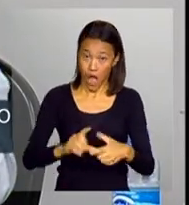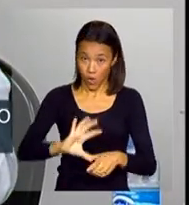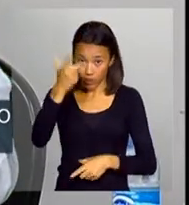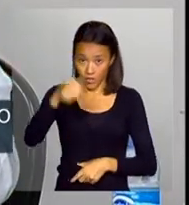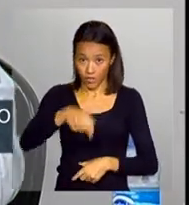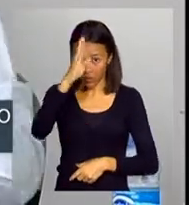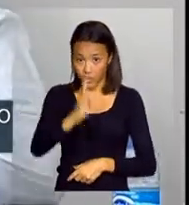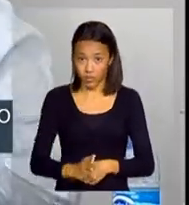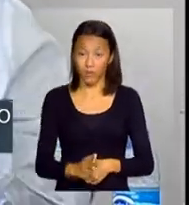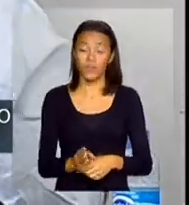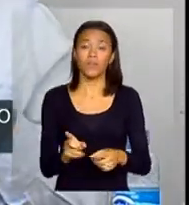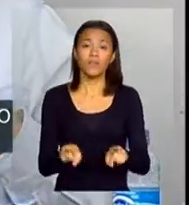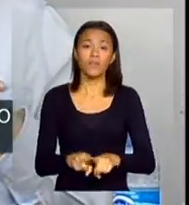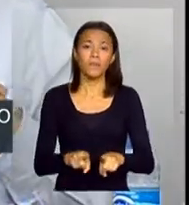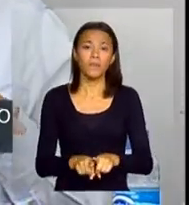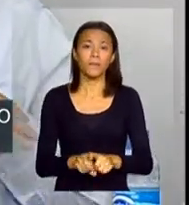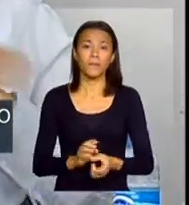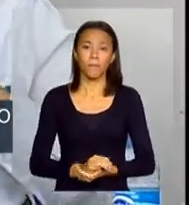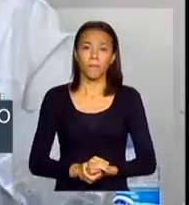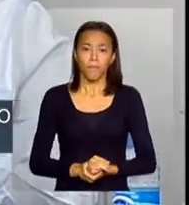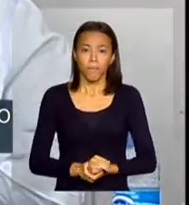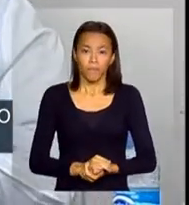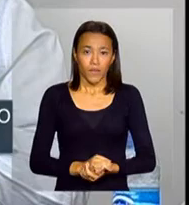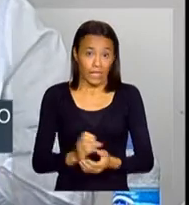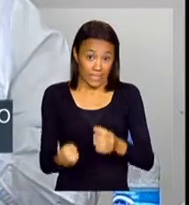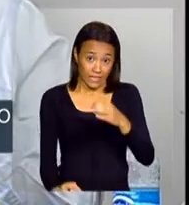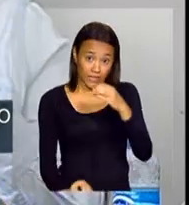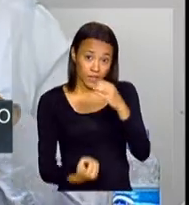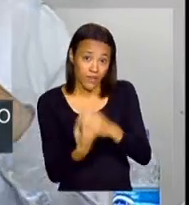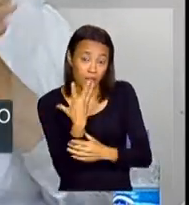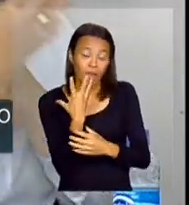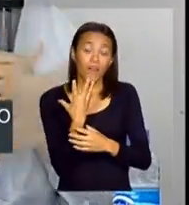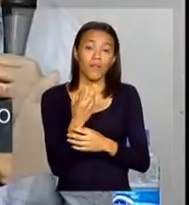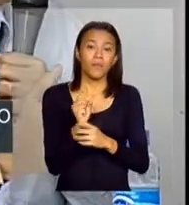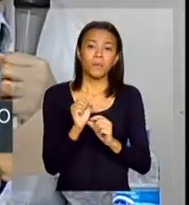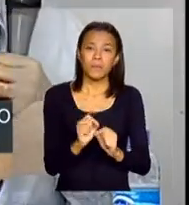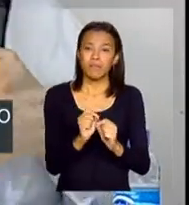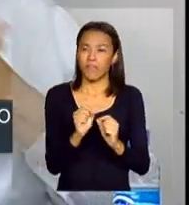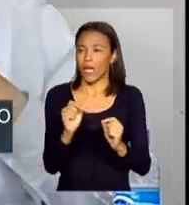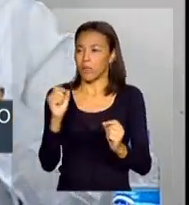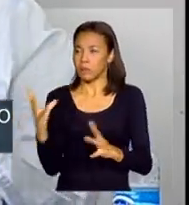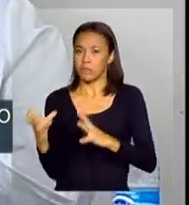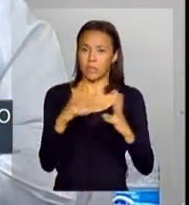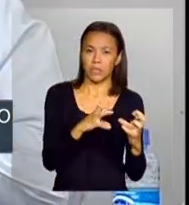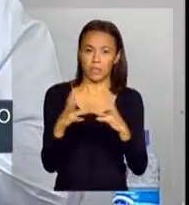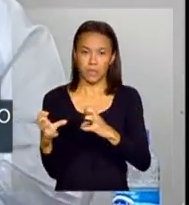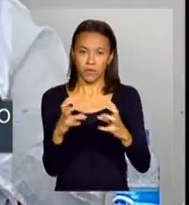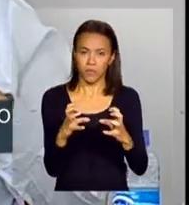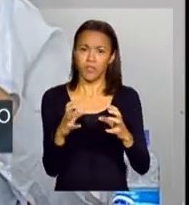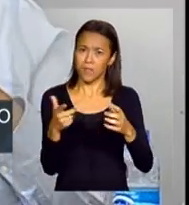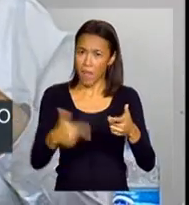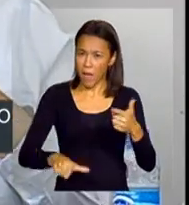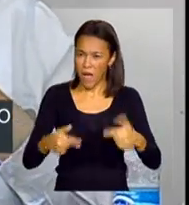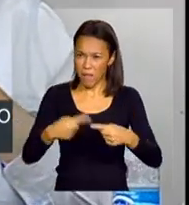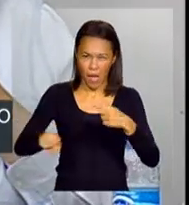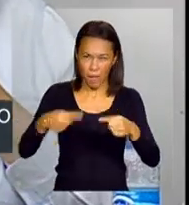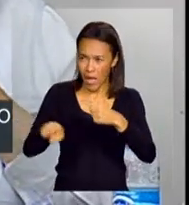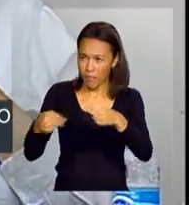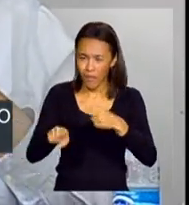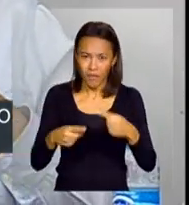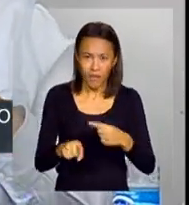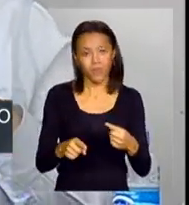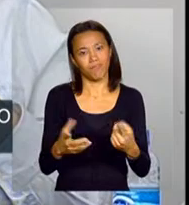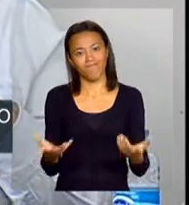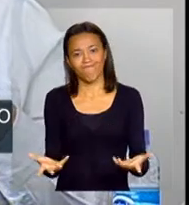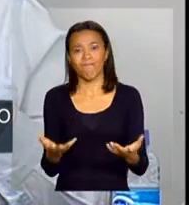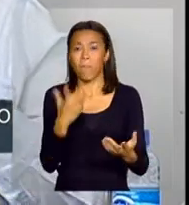Brasil. E, portanto, criar uma briga onde você pode ter mais convergência do que divergência me parece,